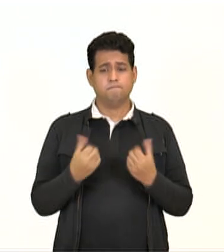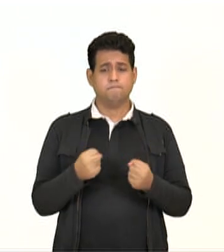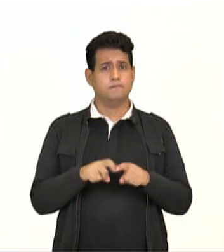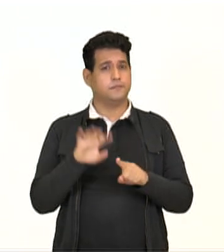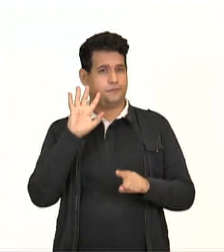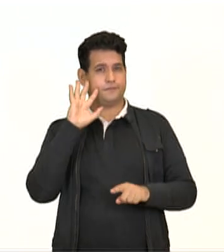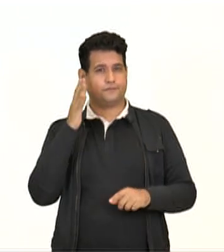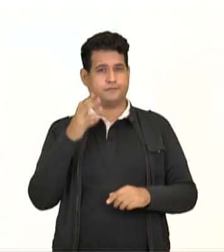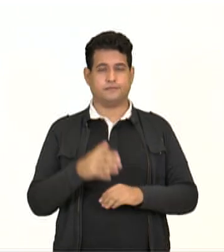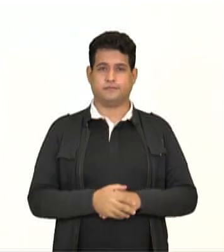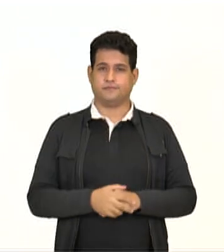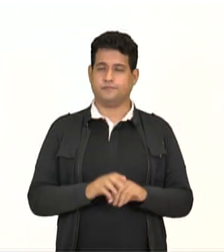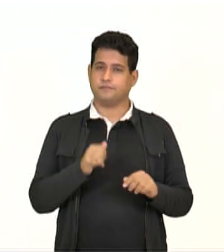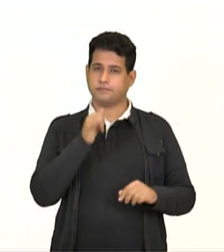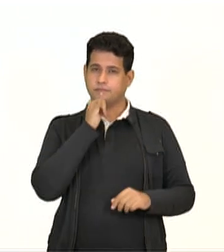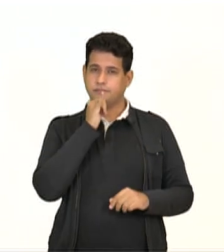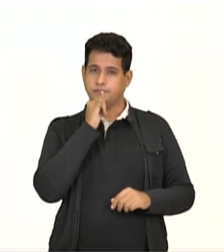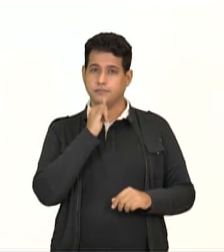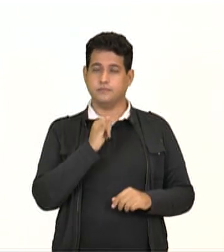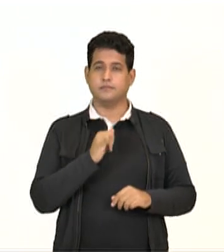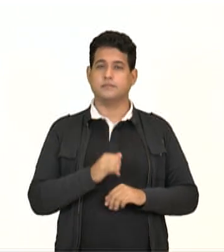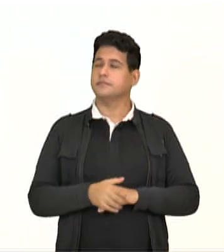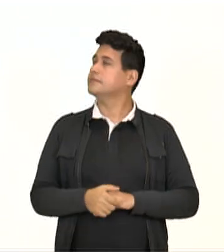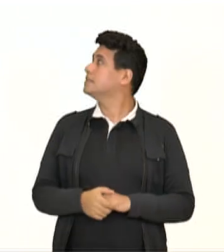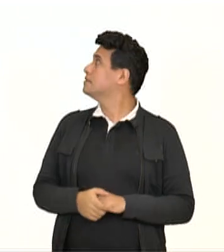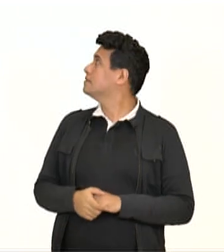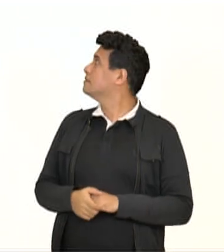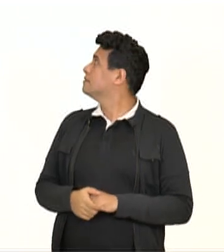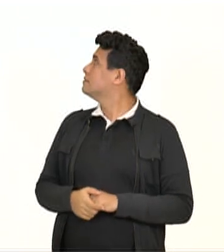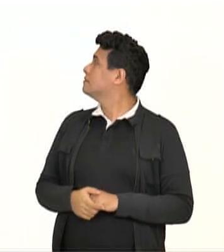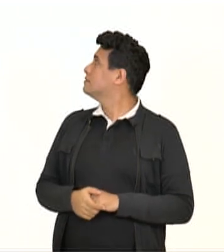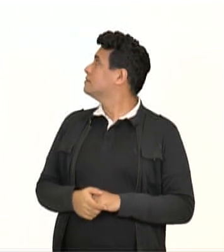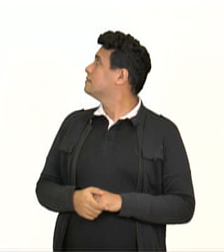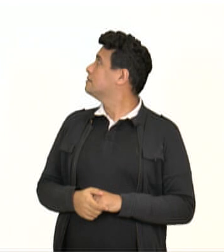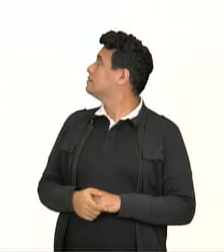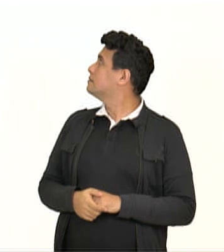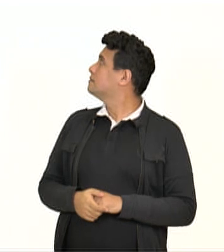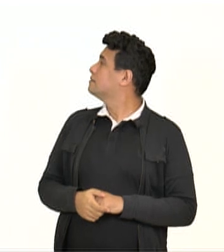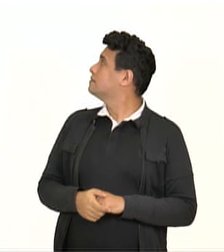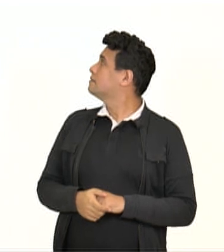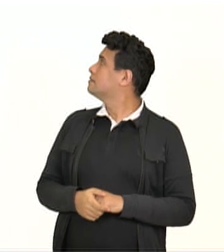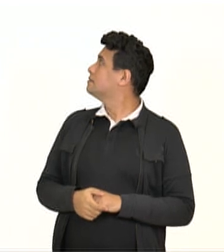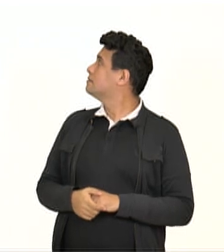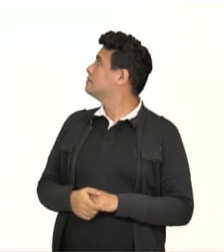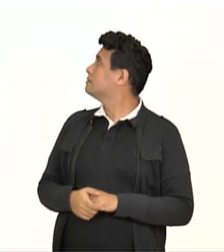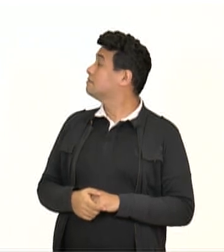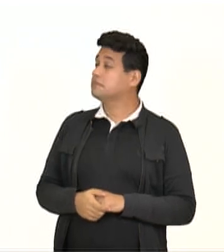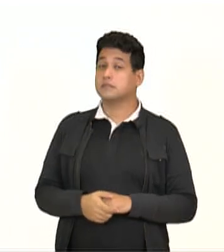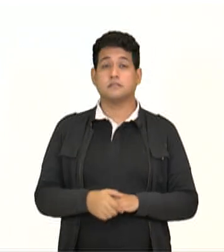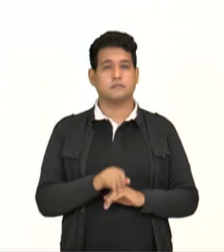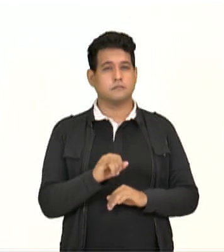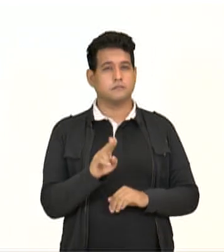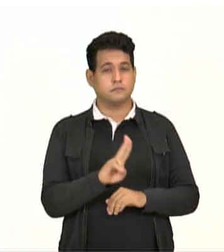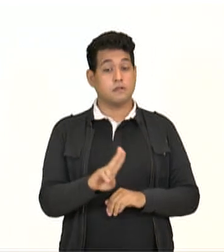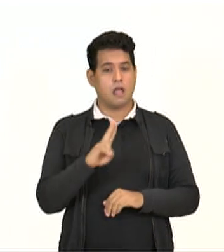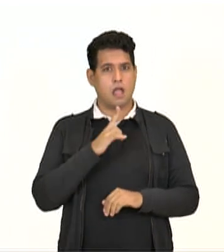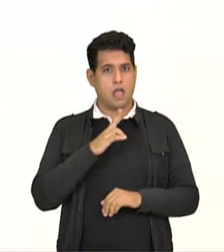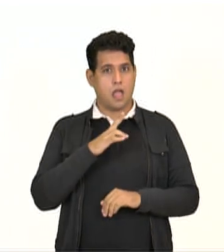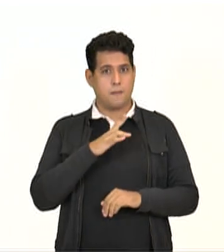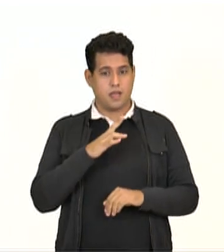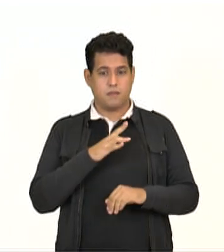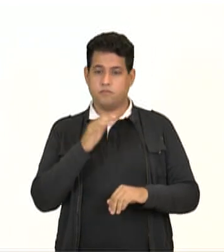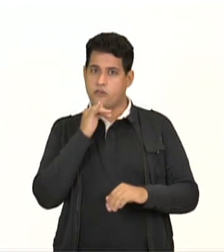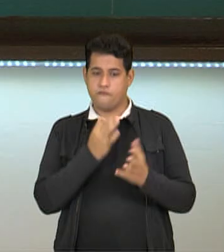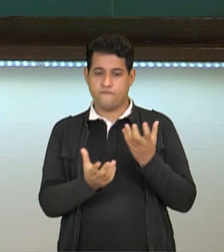não aconteça. Por exemplo, if I put my hand in the fire, I'll get burned. Se eu colocar a minha mão no